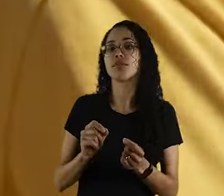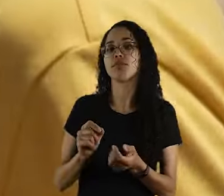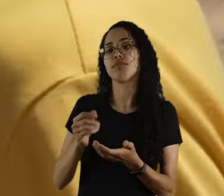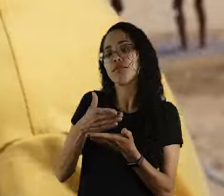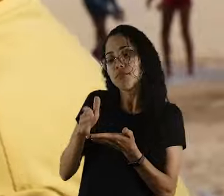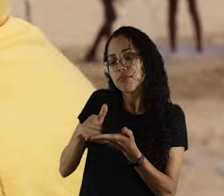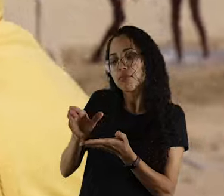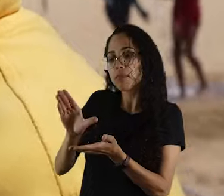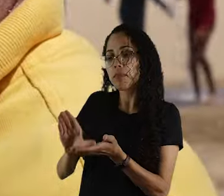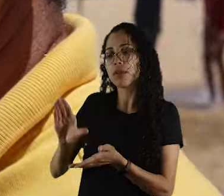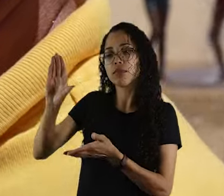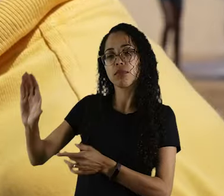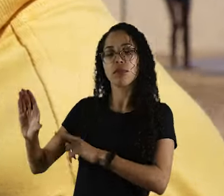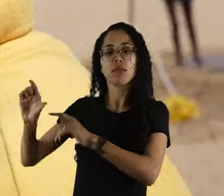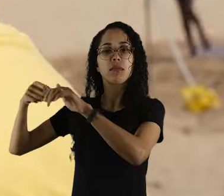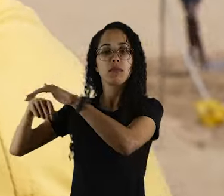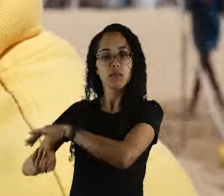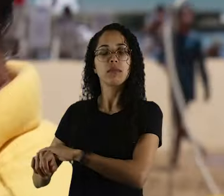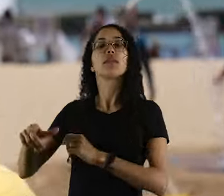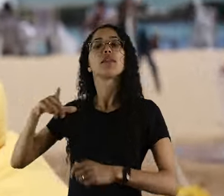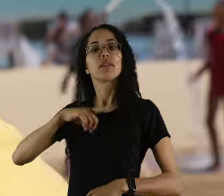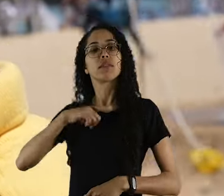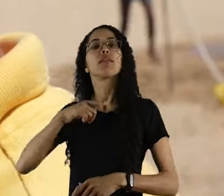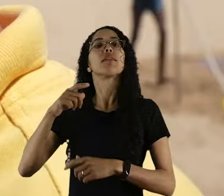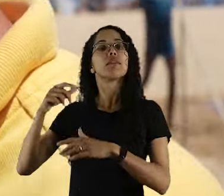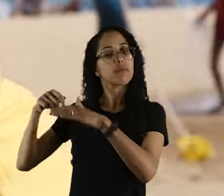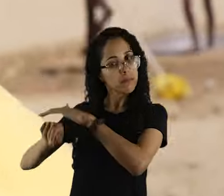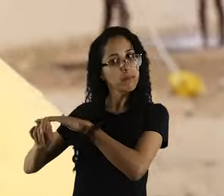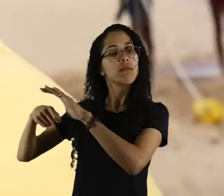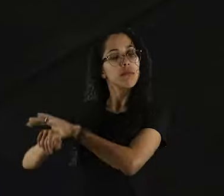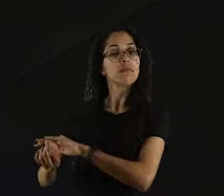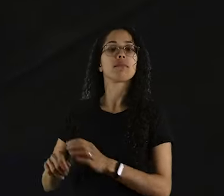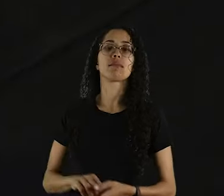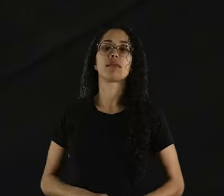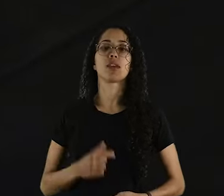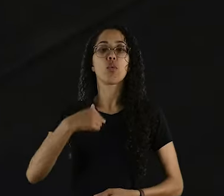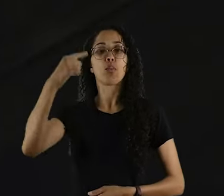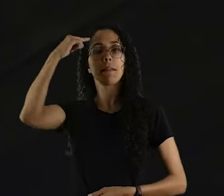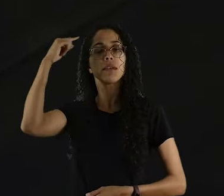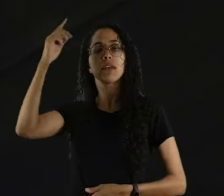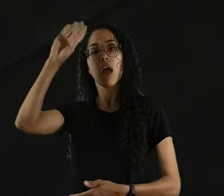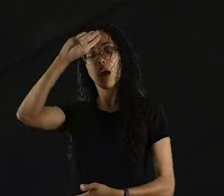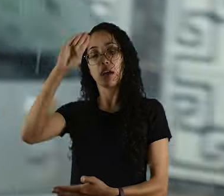mesmo, com muita fé em Deus e a gente botando, eu sempre tendo na cabeça que sempre eu ia ser um vencedor.